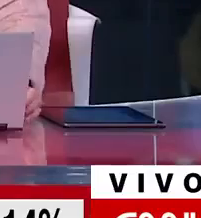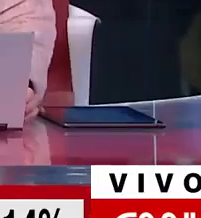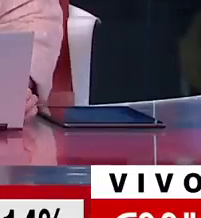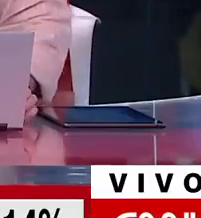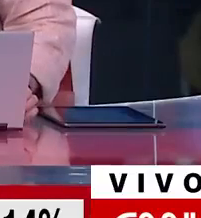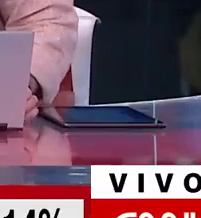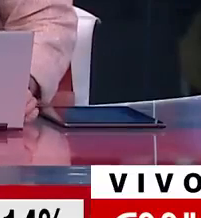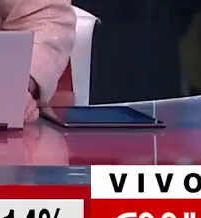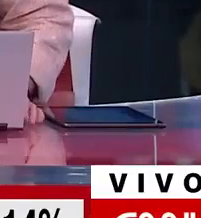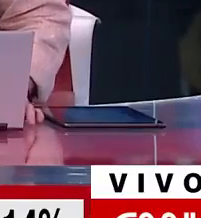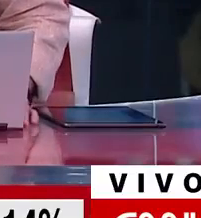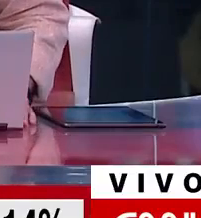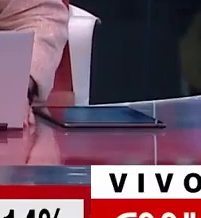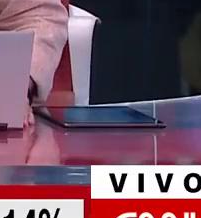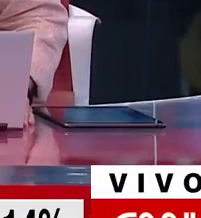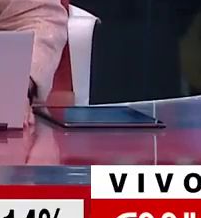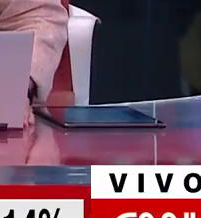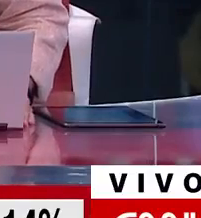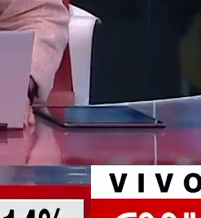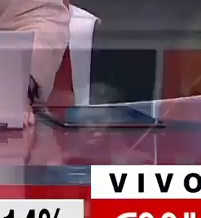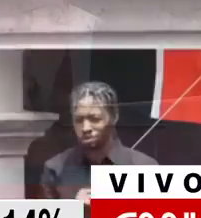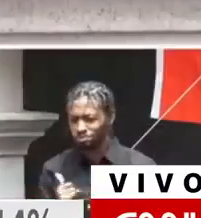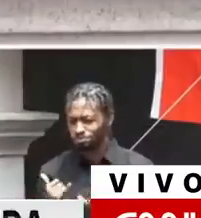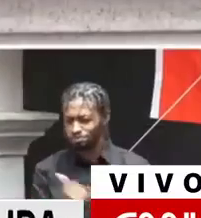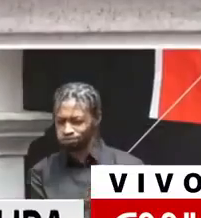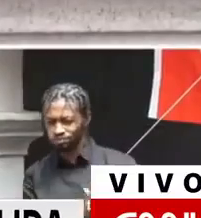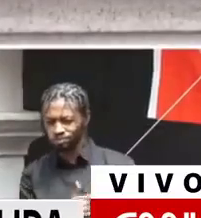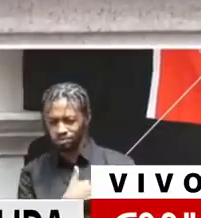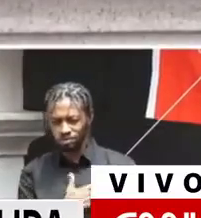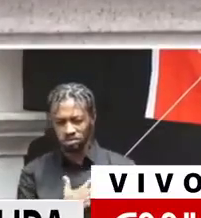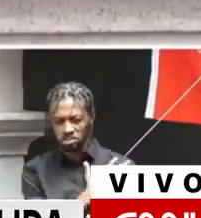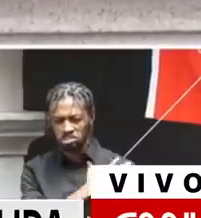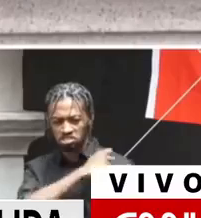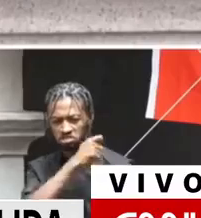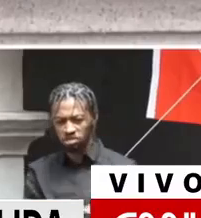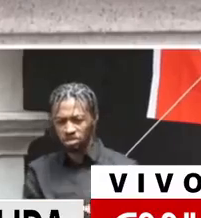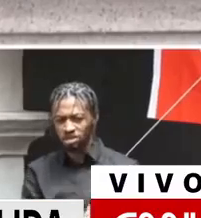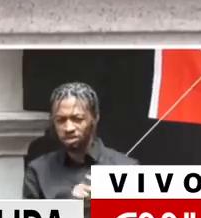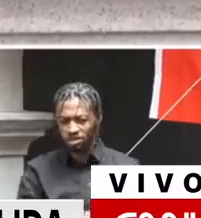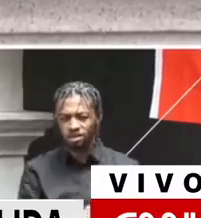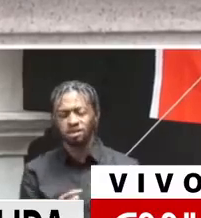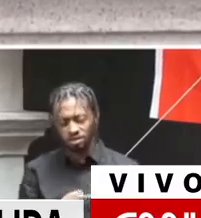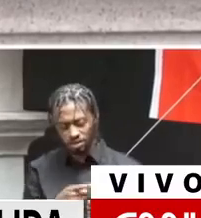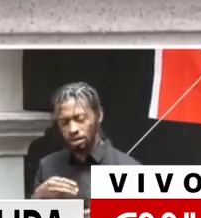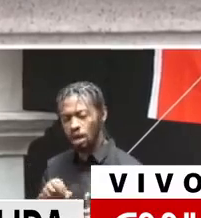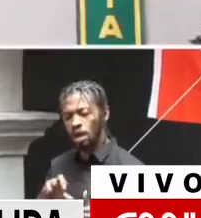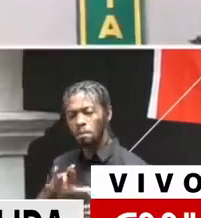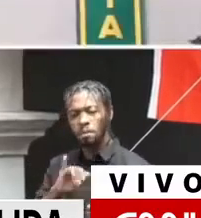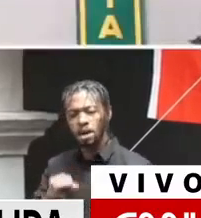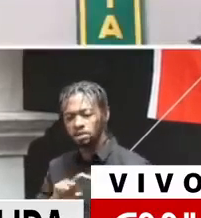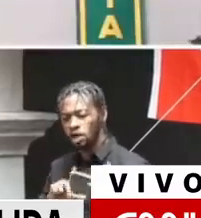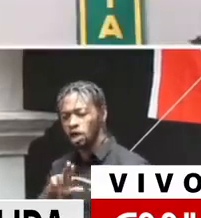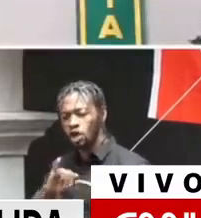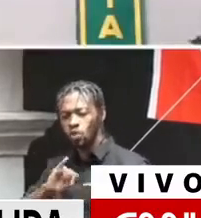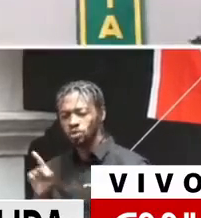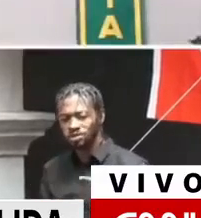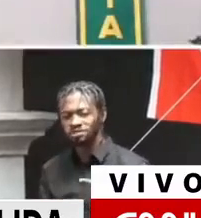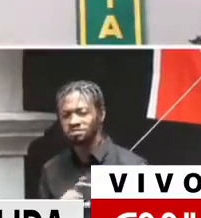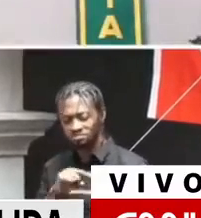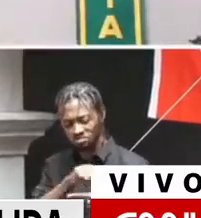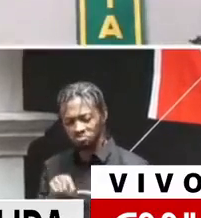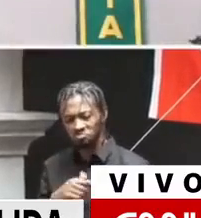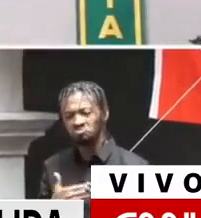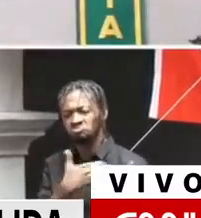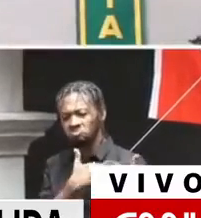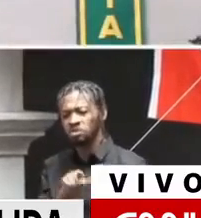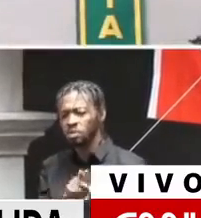Bom, a gente vai mostrar agora imagens ao vivo lá do pátio da Faculdade de Direito da USP. Quem fala agora é a mestre de cerimônias, é uma atriz, né? Na verdade, a